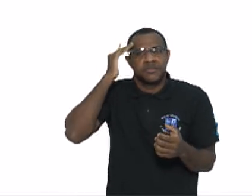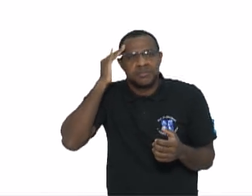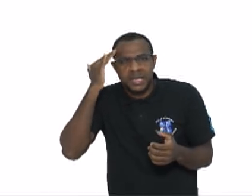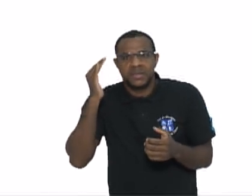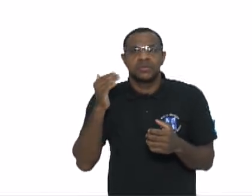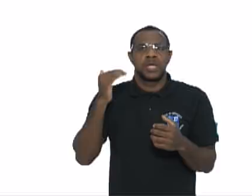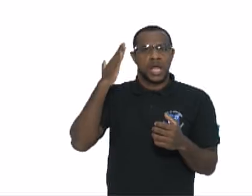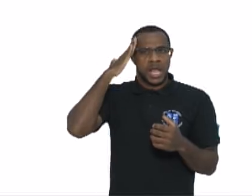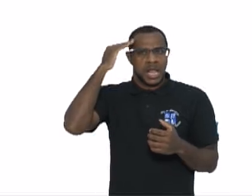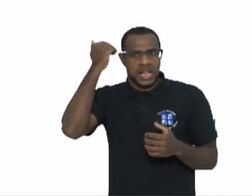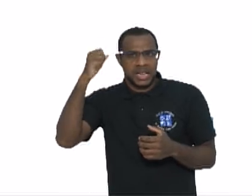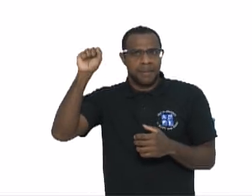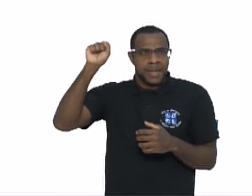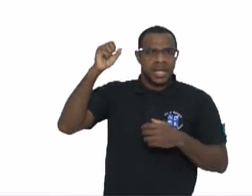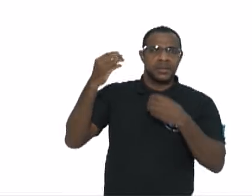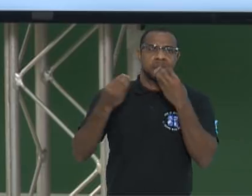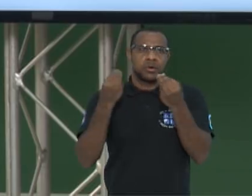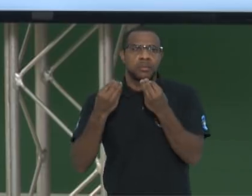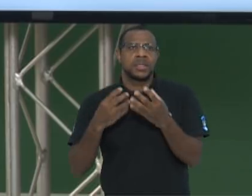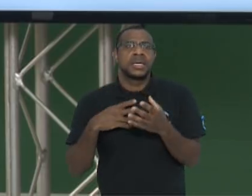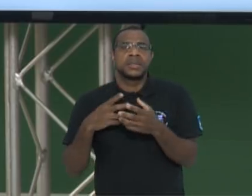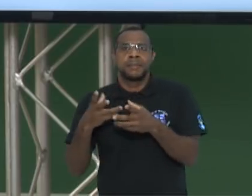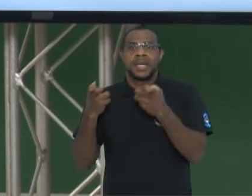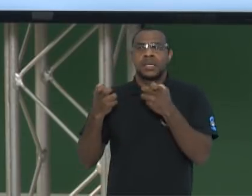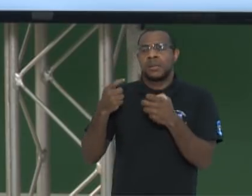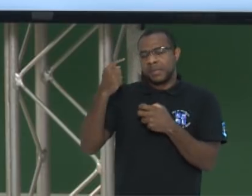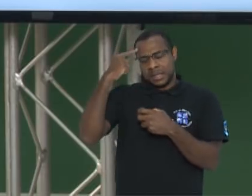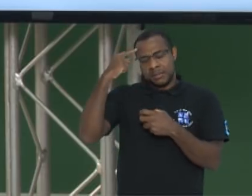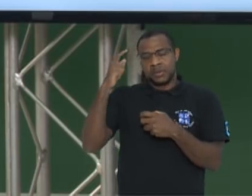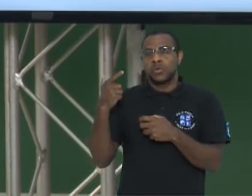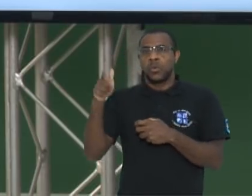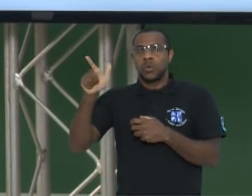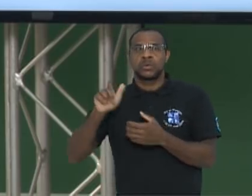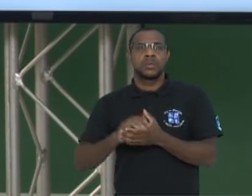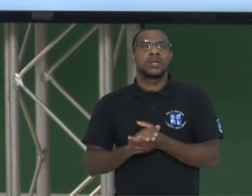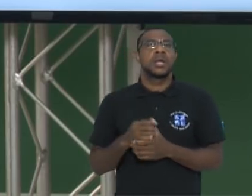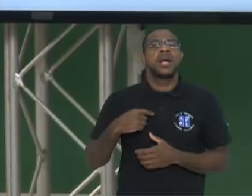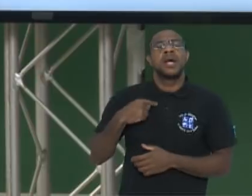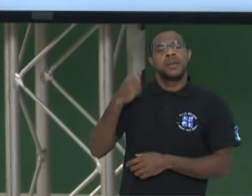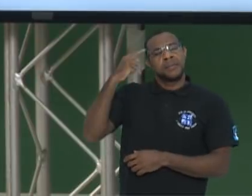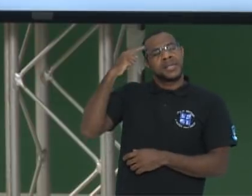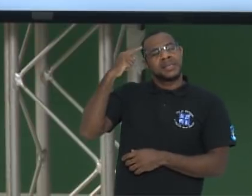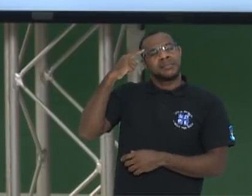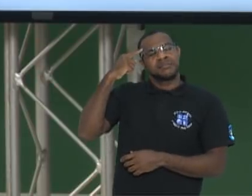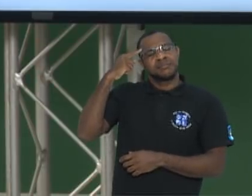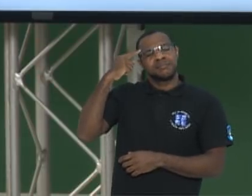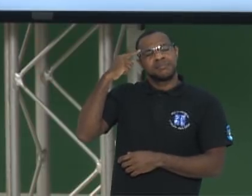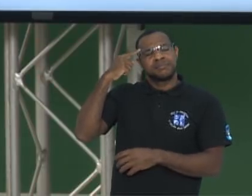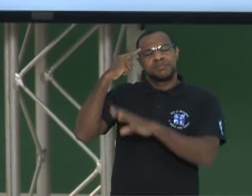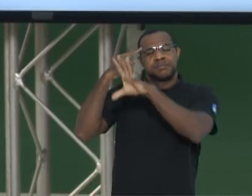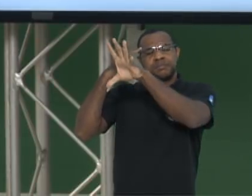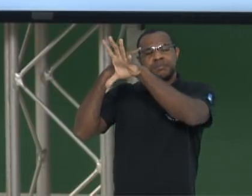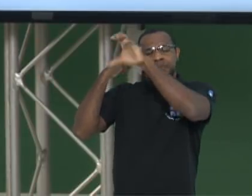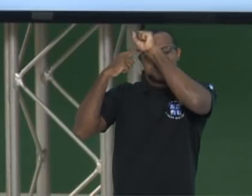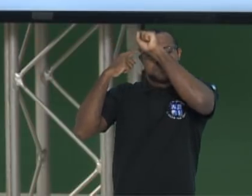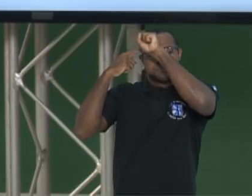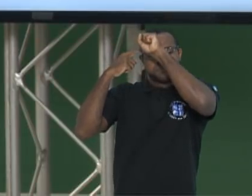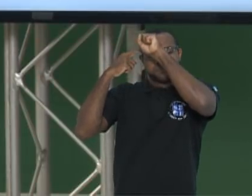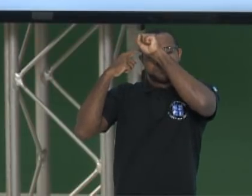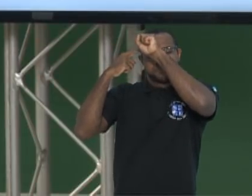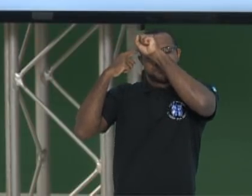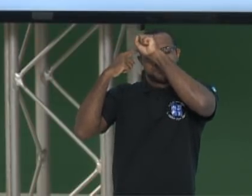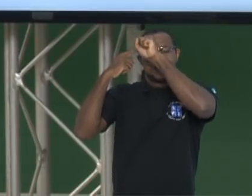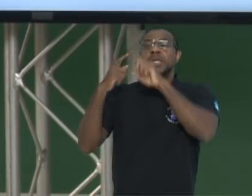do outro. Né? Então, esse momento de epifania é esse momento de você captar a essência desse outro, e esse outro